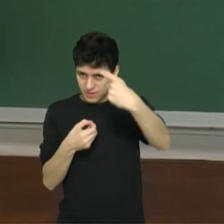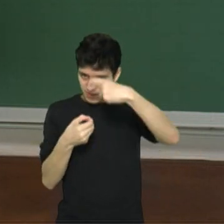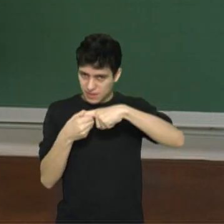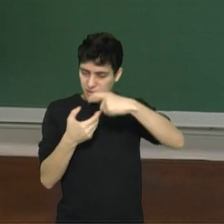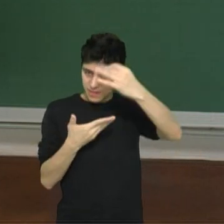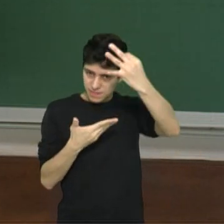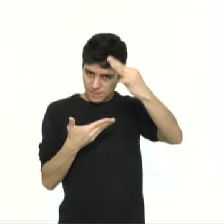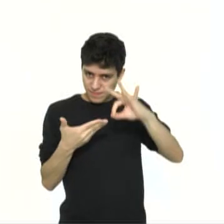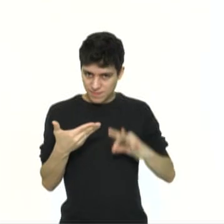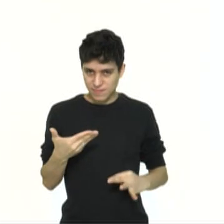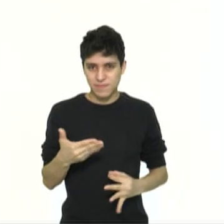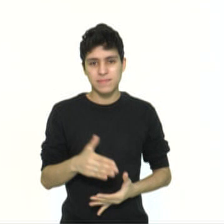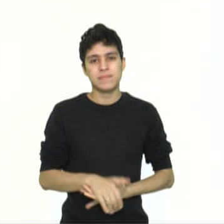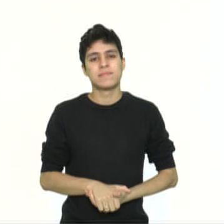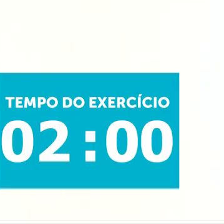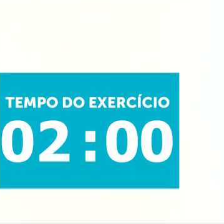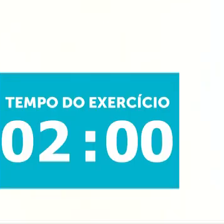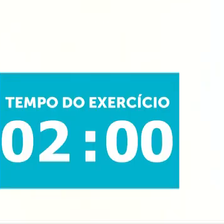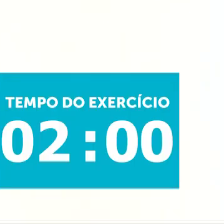para a correção.